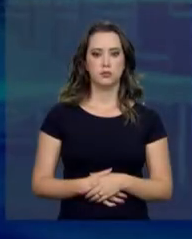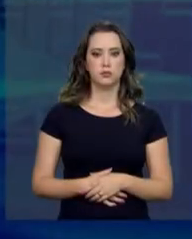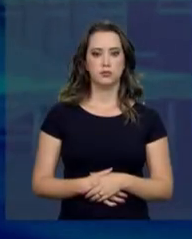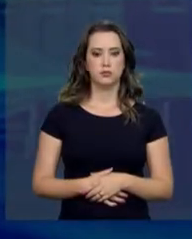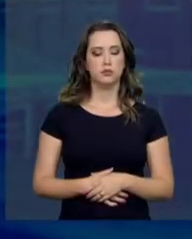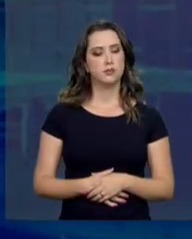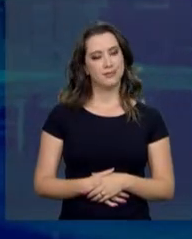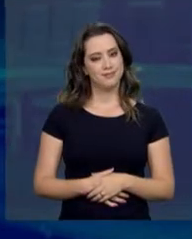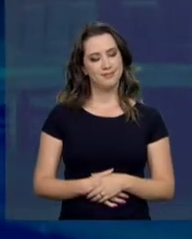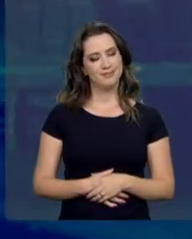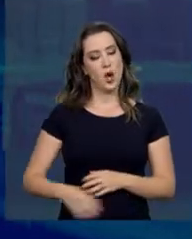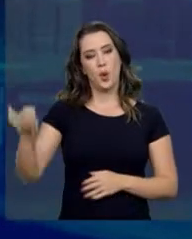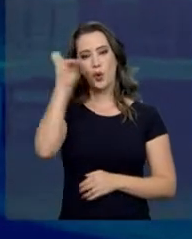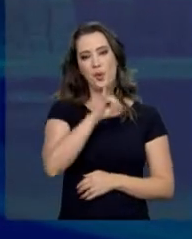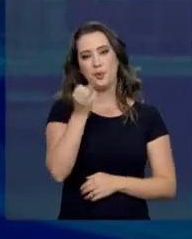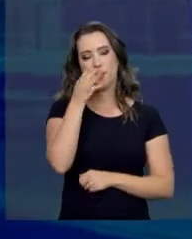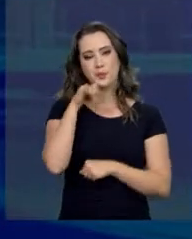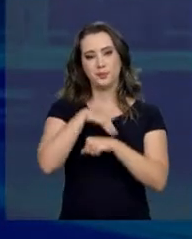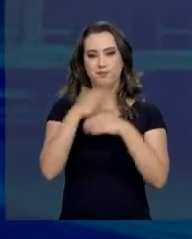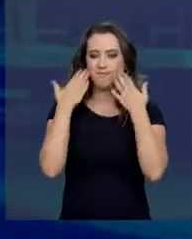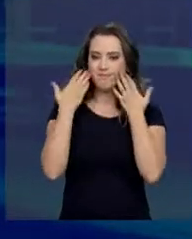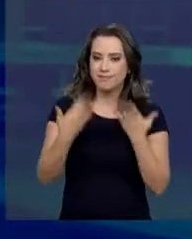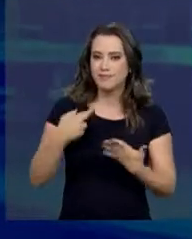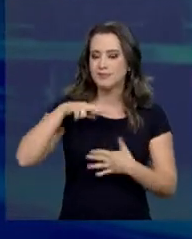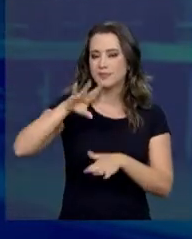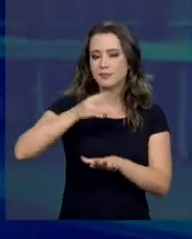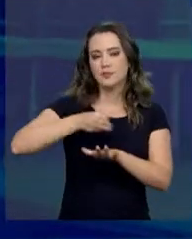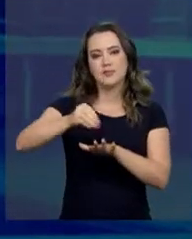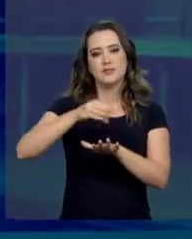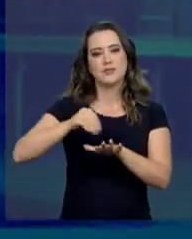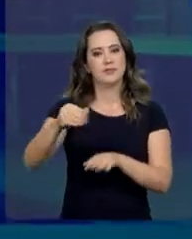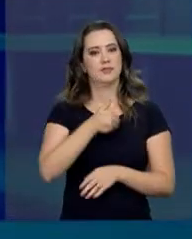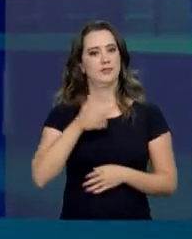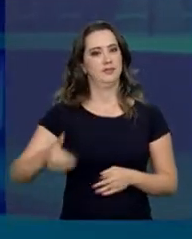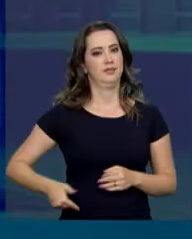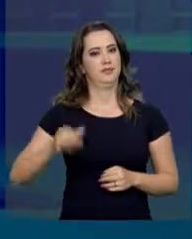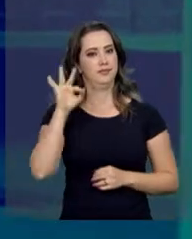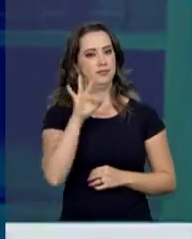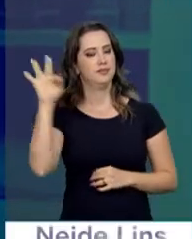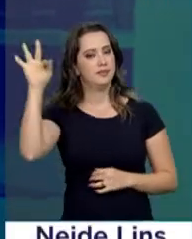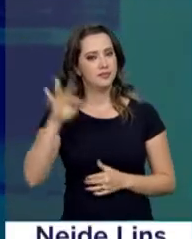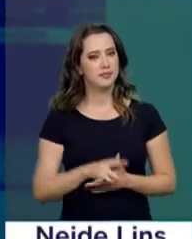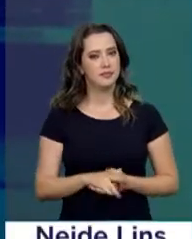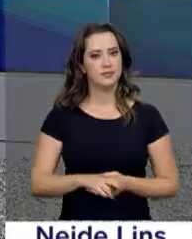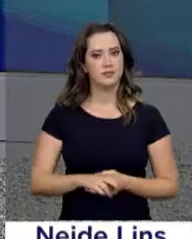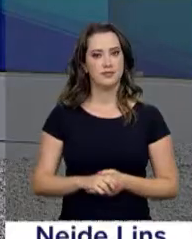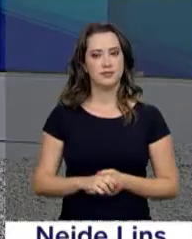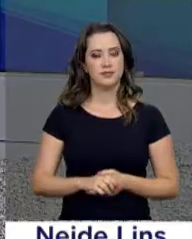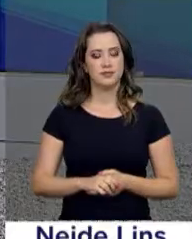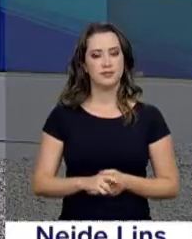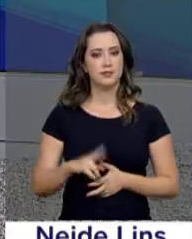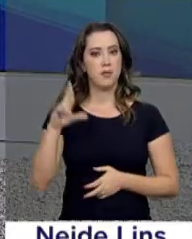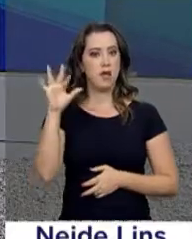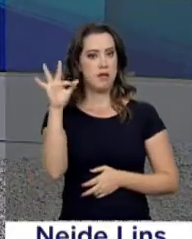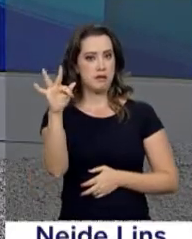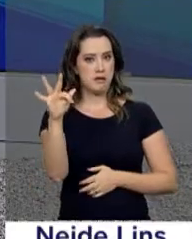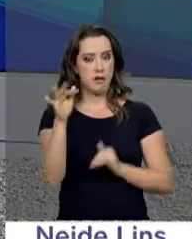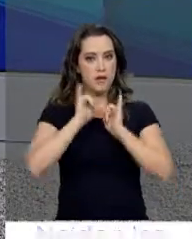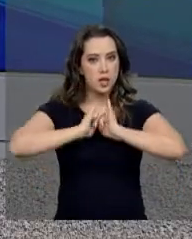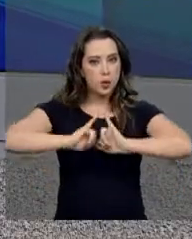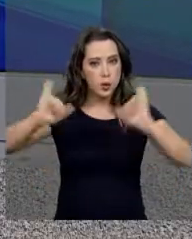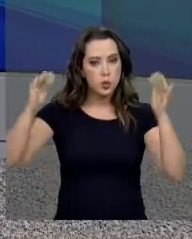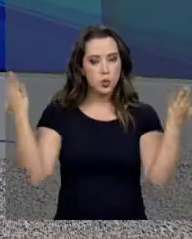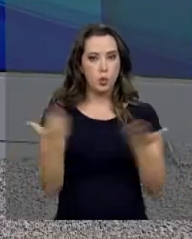olá boa noite começa agora o repórter nbr com as notícias do governo federal a receita federal anunciou